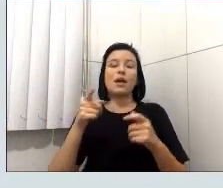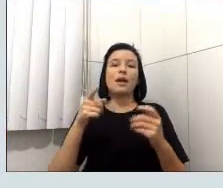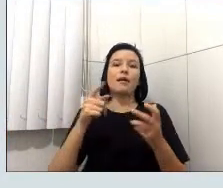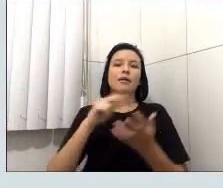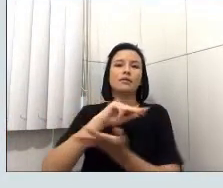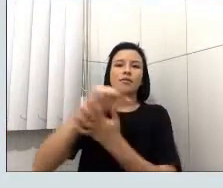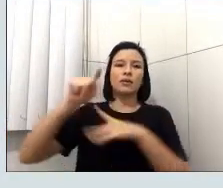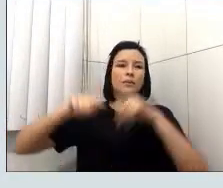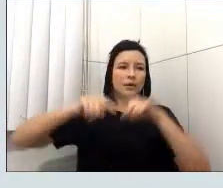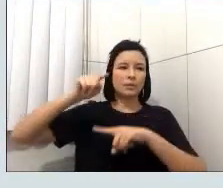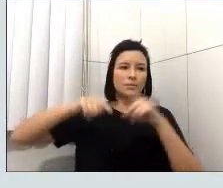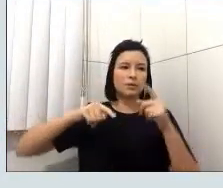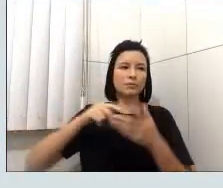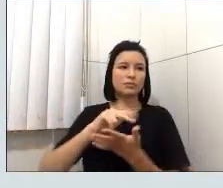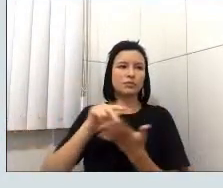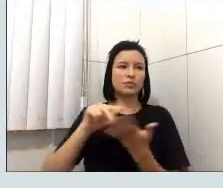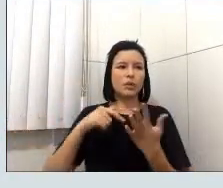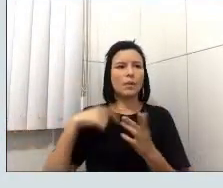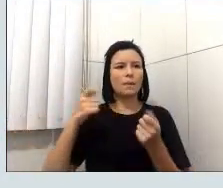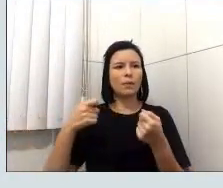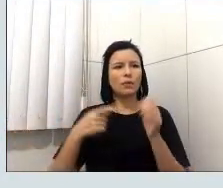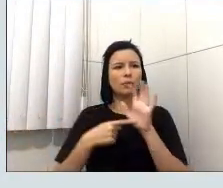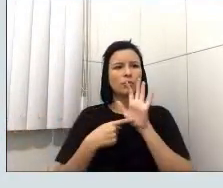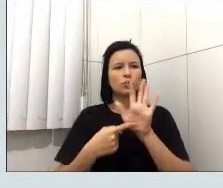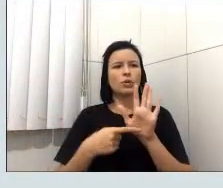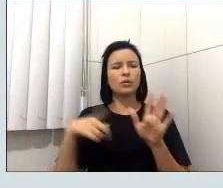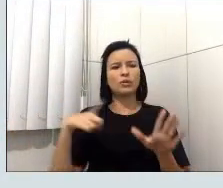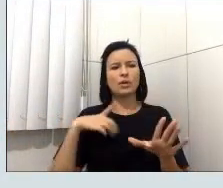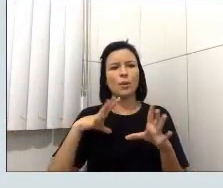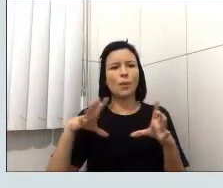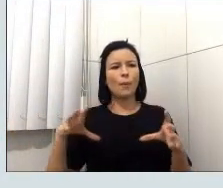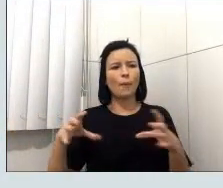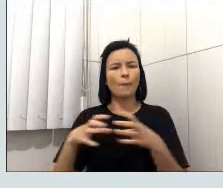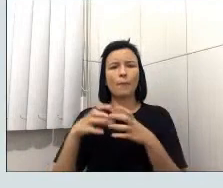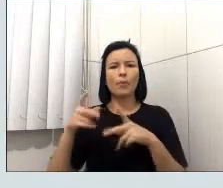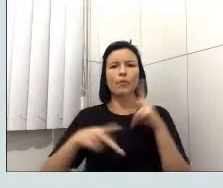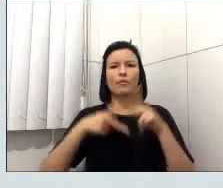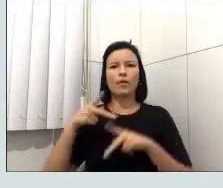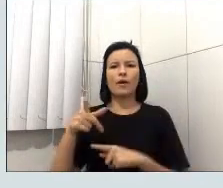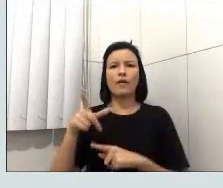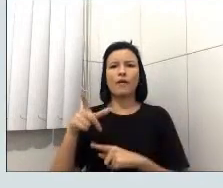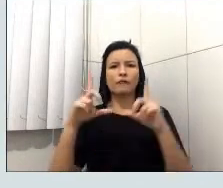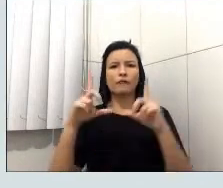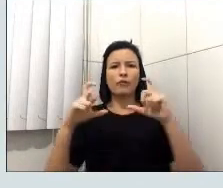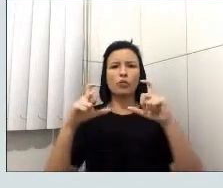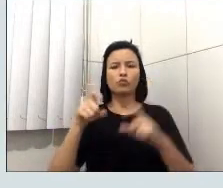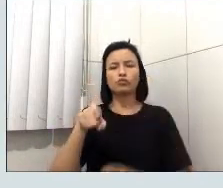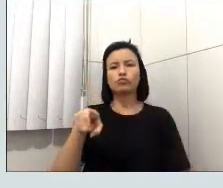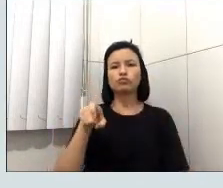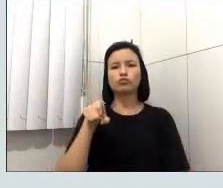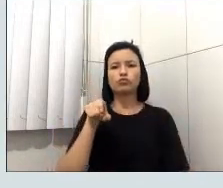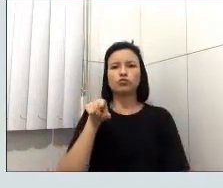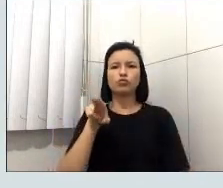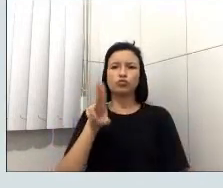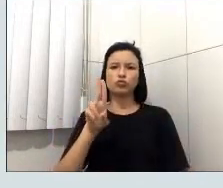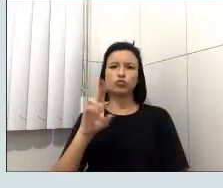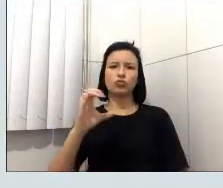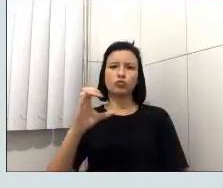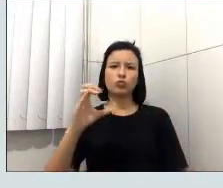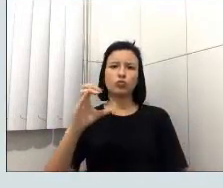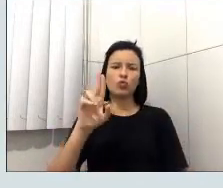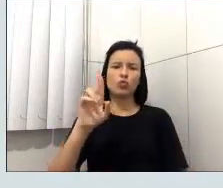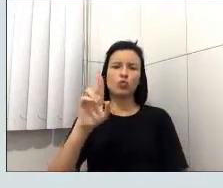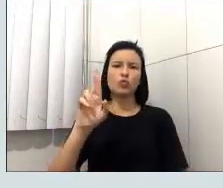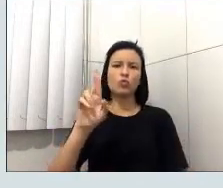tem, vamos adiantar um pouquinho, a gente tem aqui uma fotografia do povo Chucuru, eles que